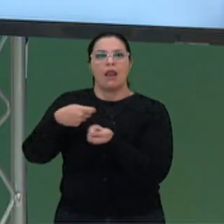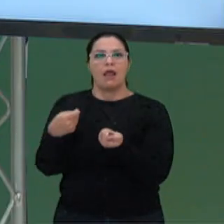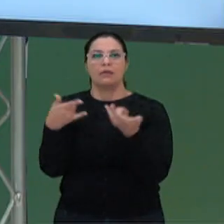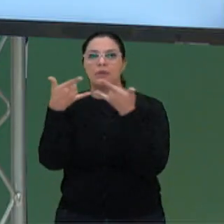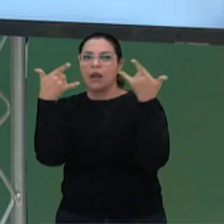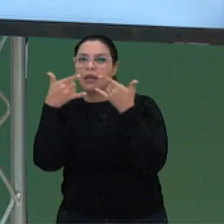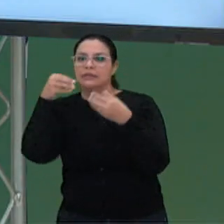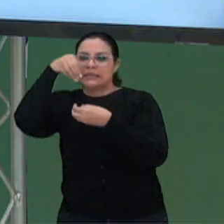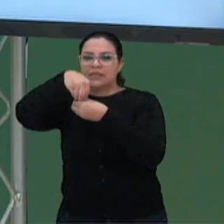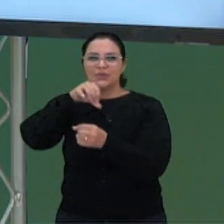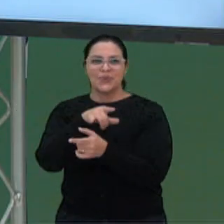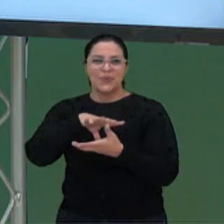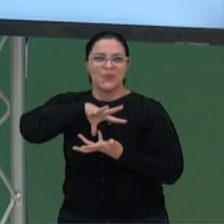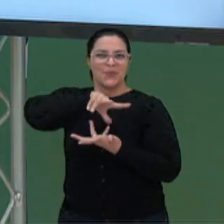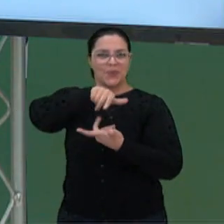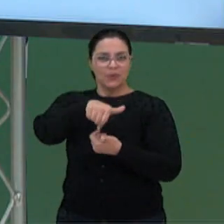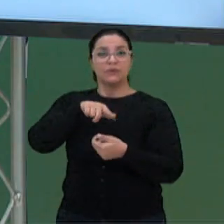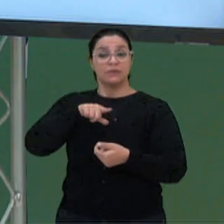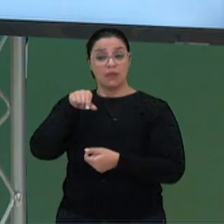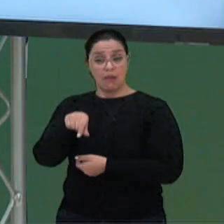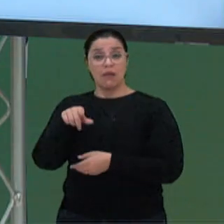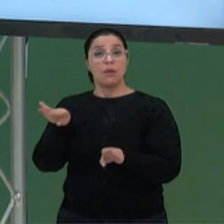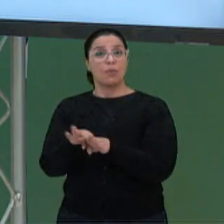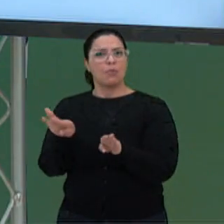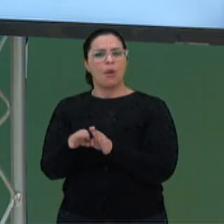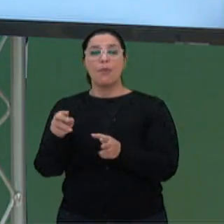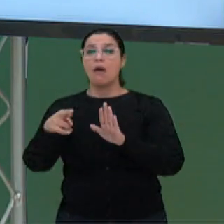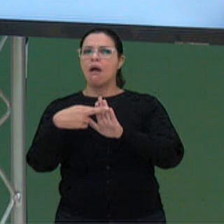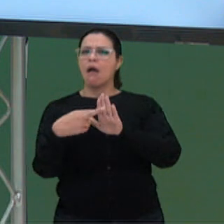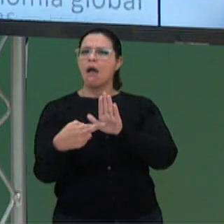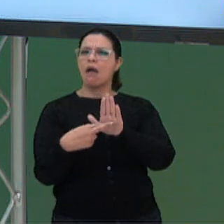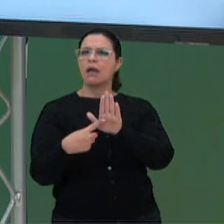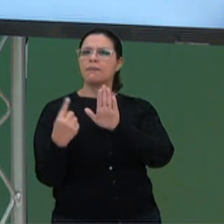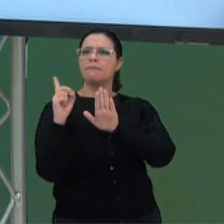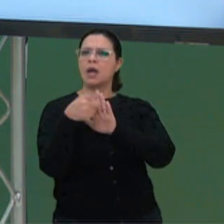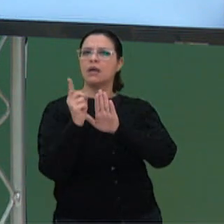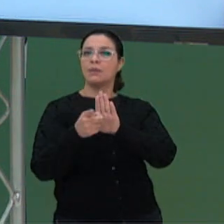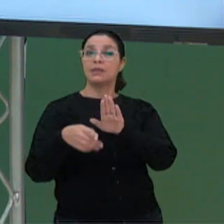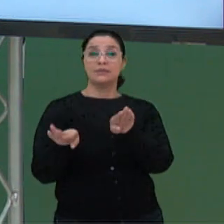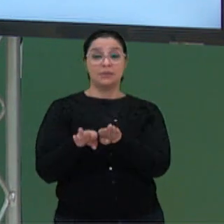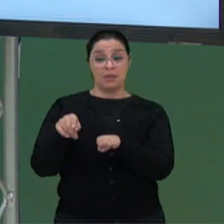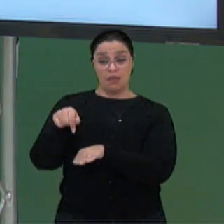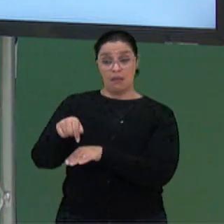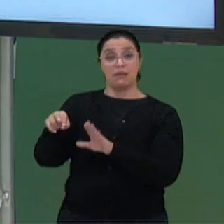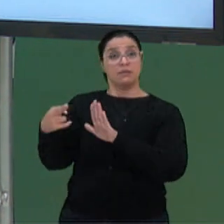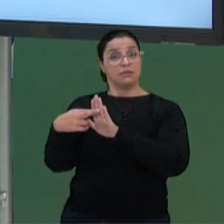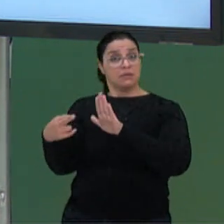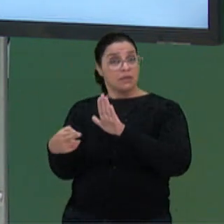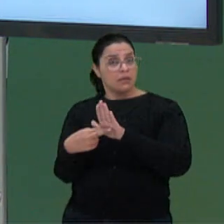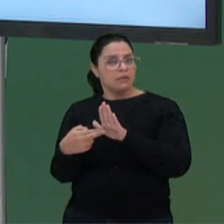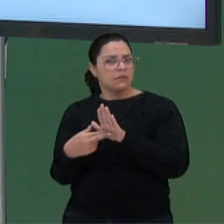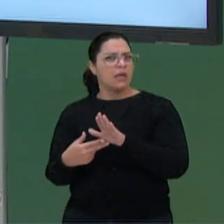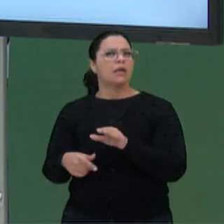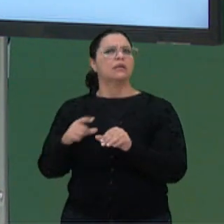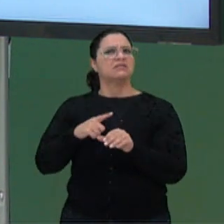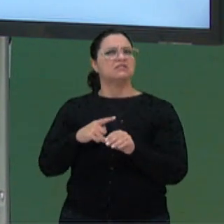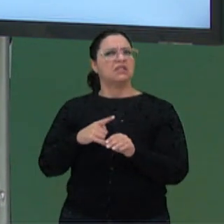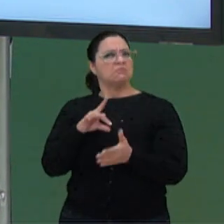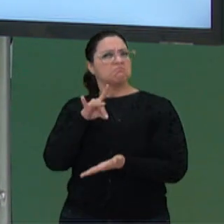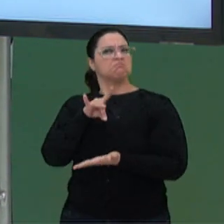do mundo, né? São elas que vão ditar as regras, são elas que vão estabelecer ali